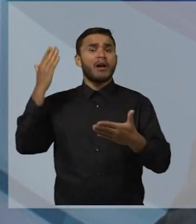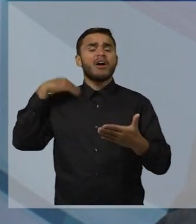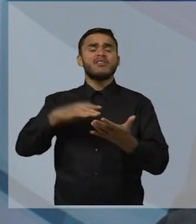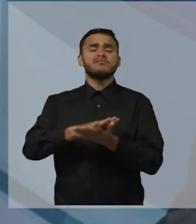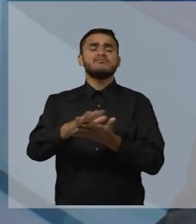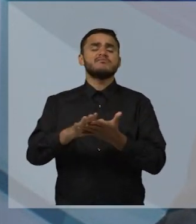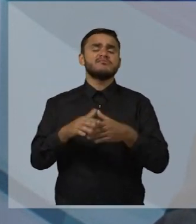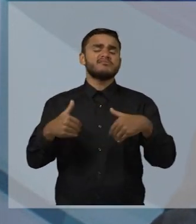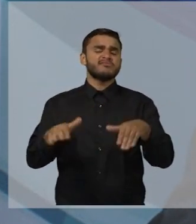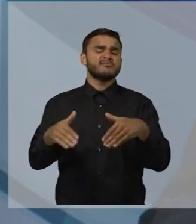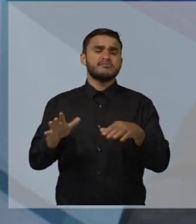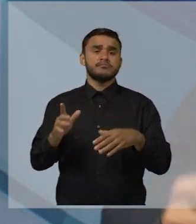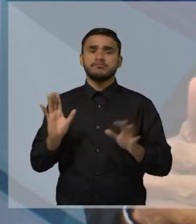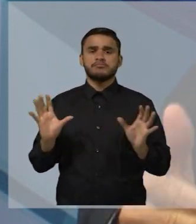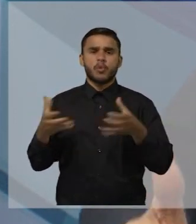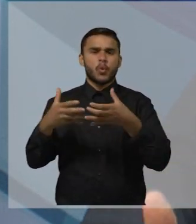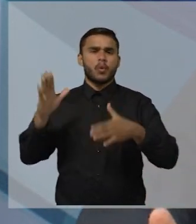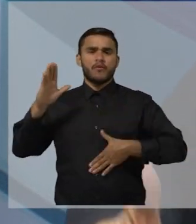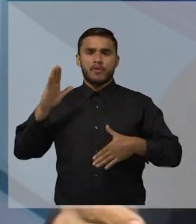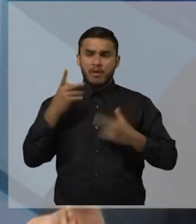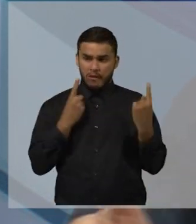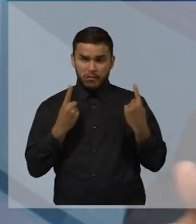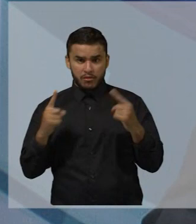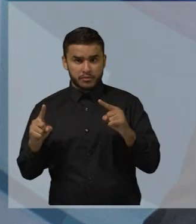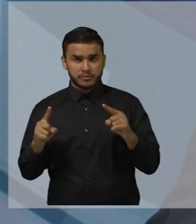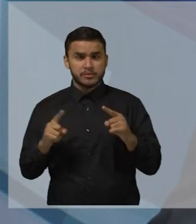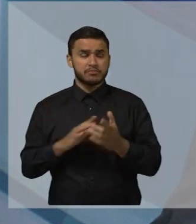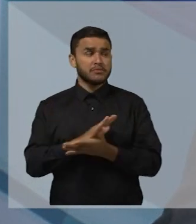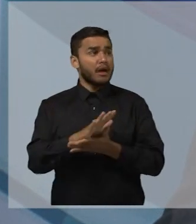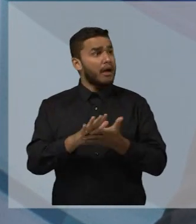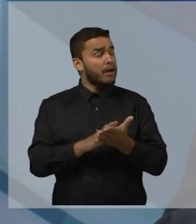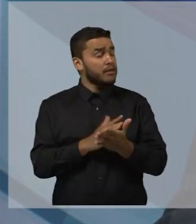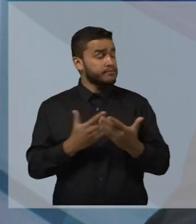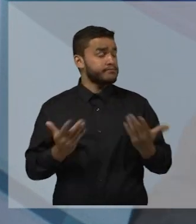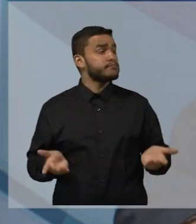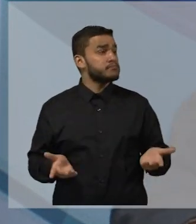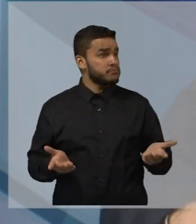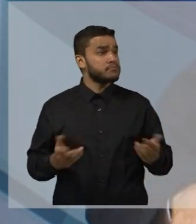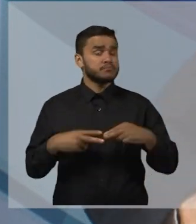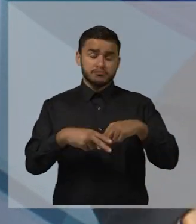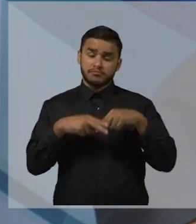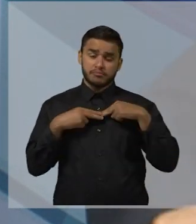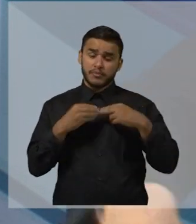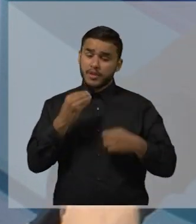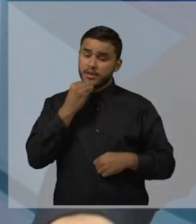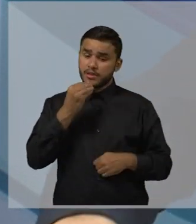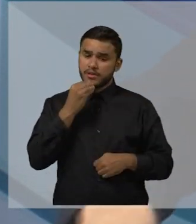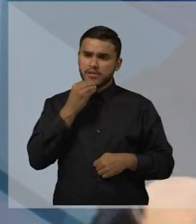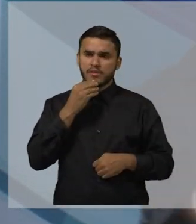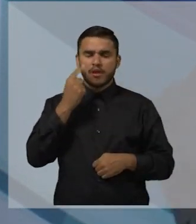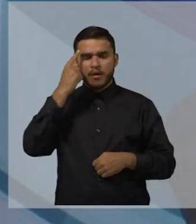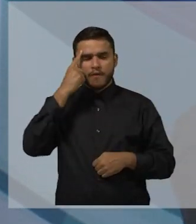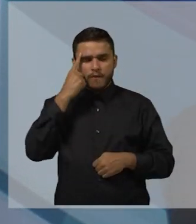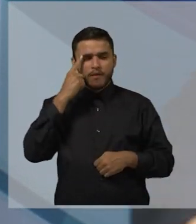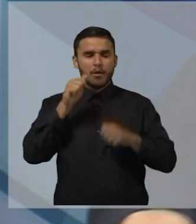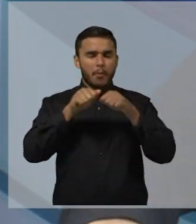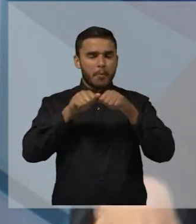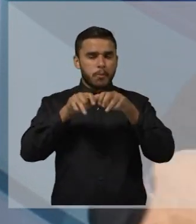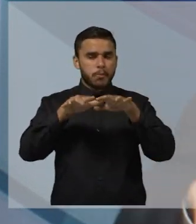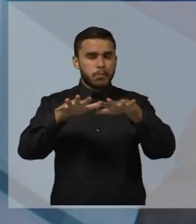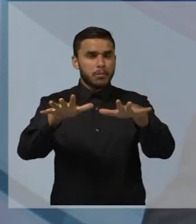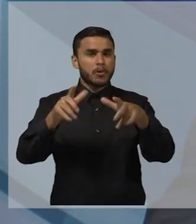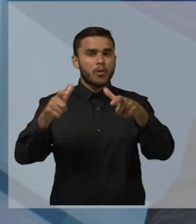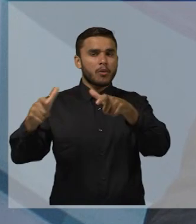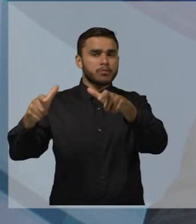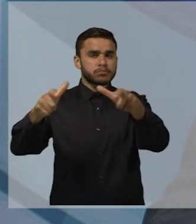deram prioridade ao enfrentamento do crime organizado que estava com seus tentáculos tomando conta